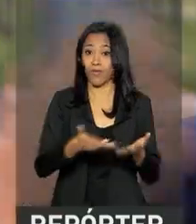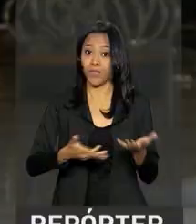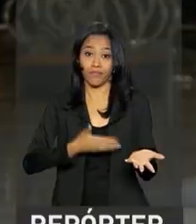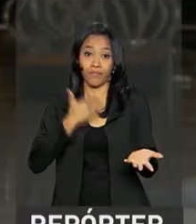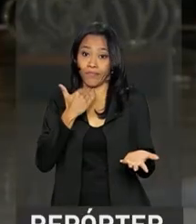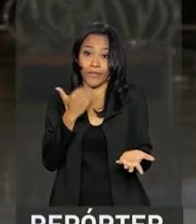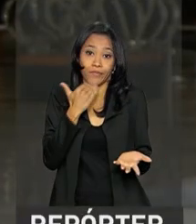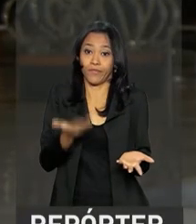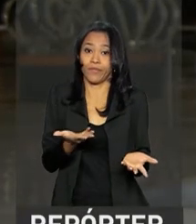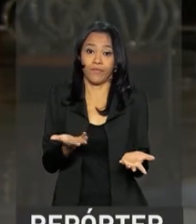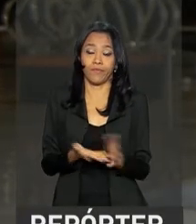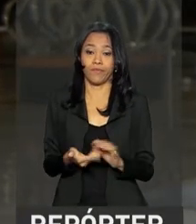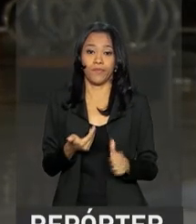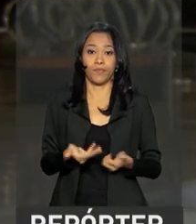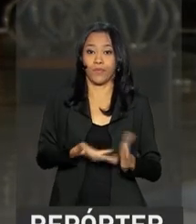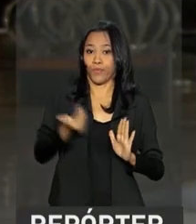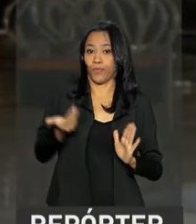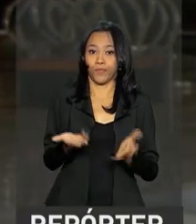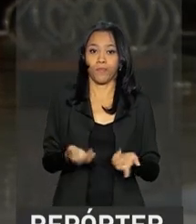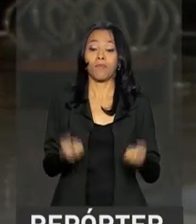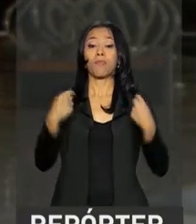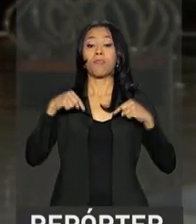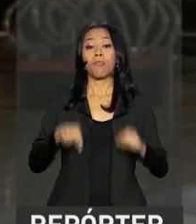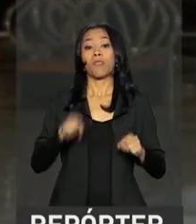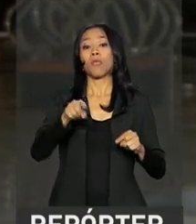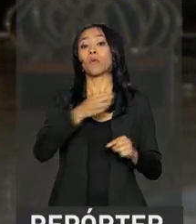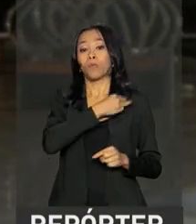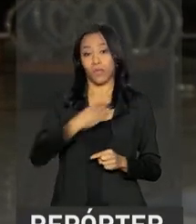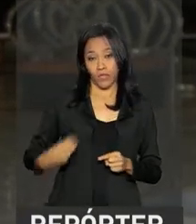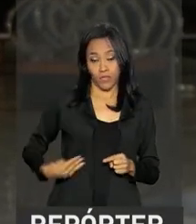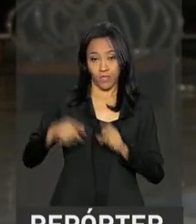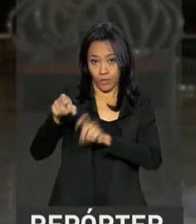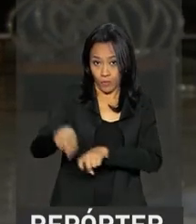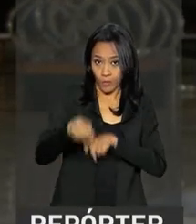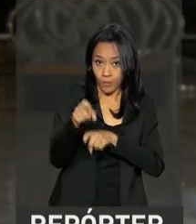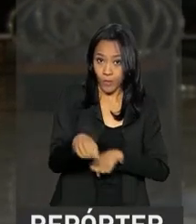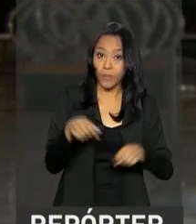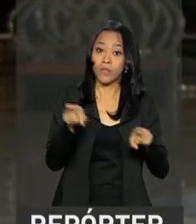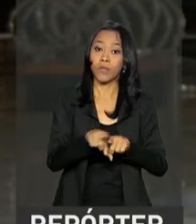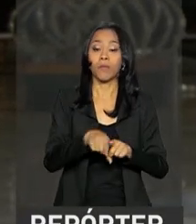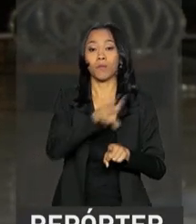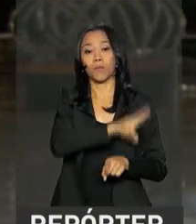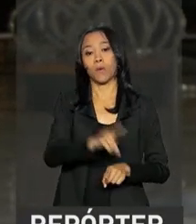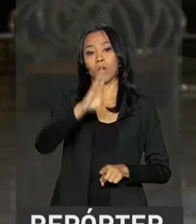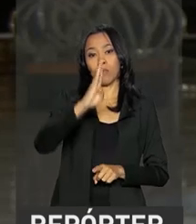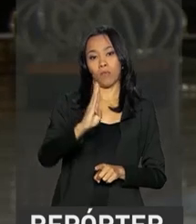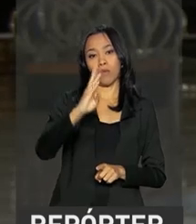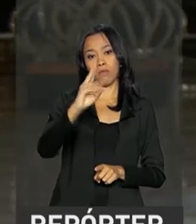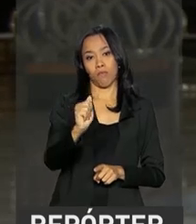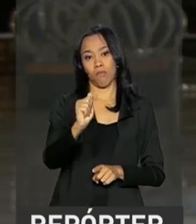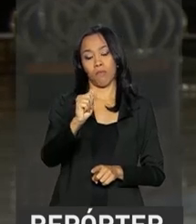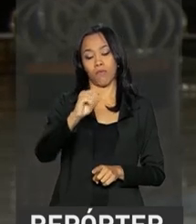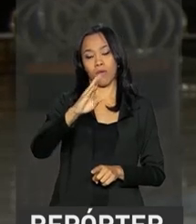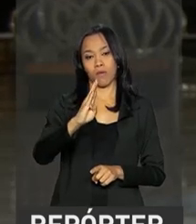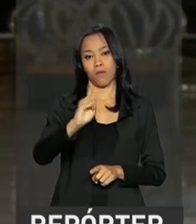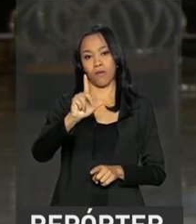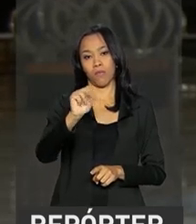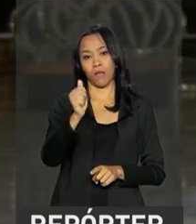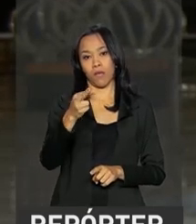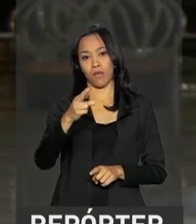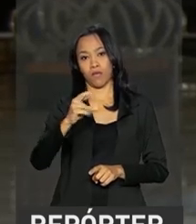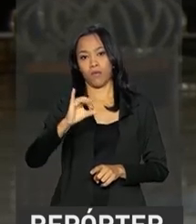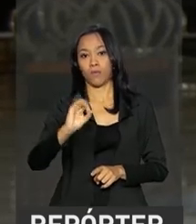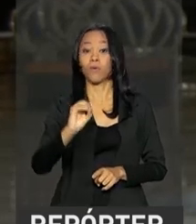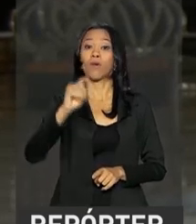sentido. O ministro da Agricultura, Blairo Maggi, que também se reuniu com o presidente Michel Temer neste domingo, afirmou que